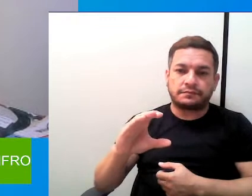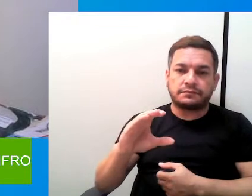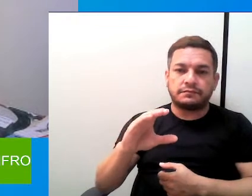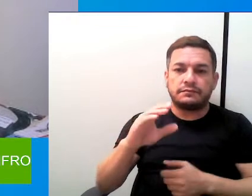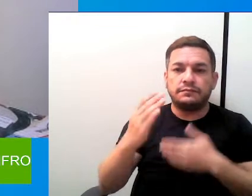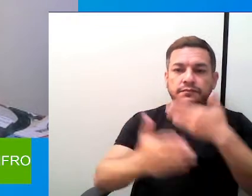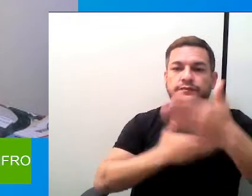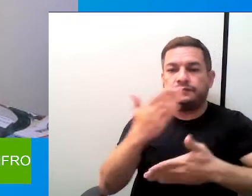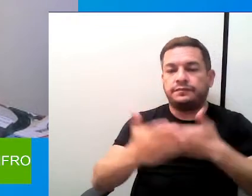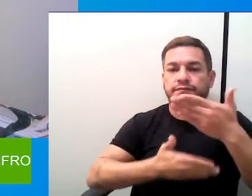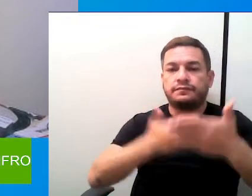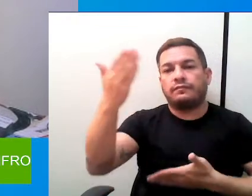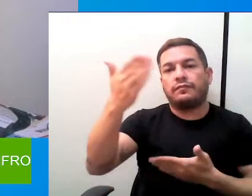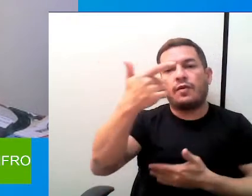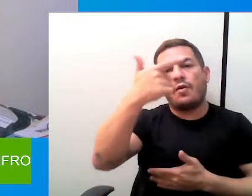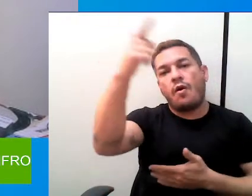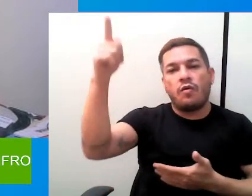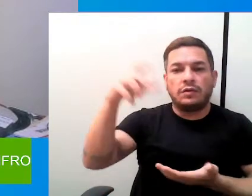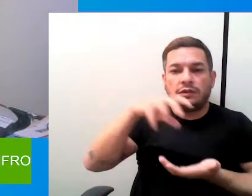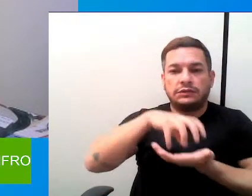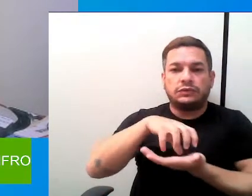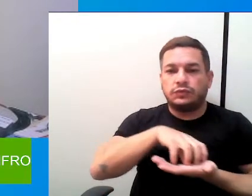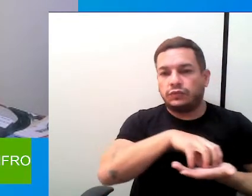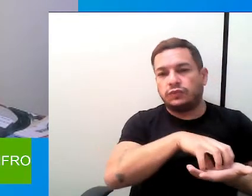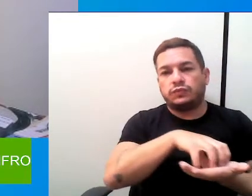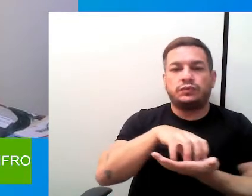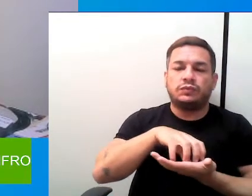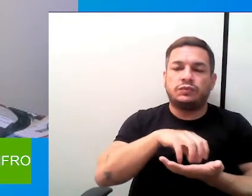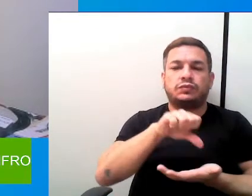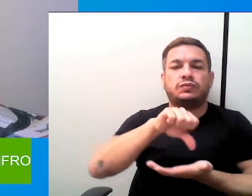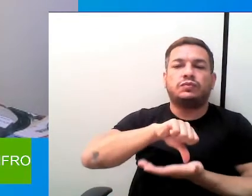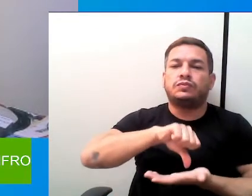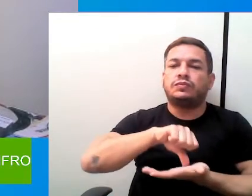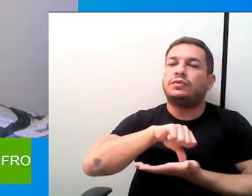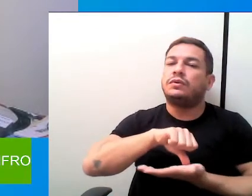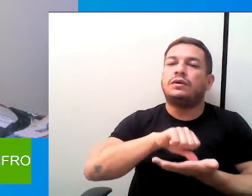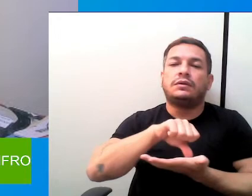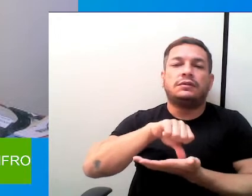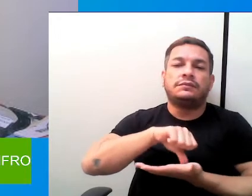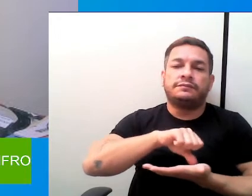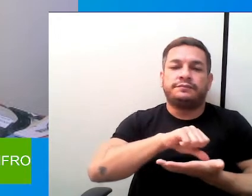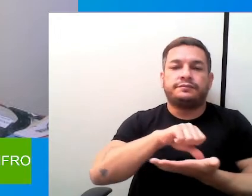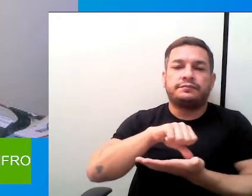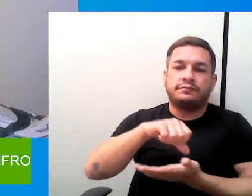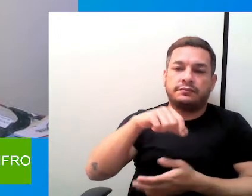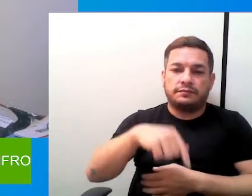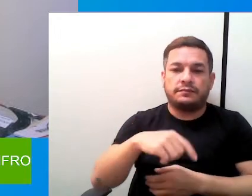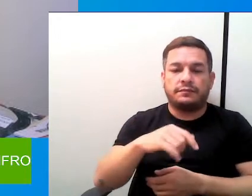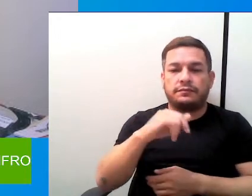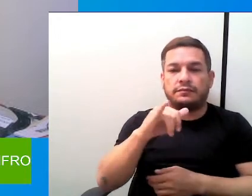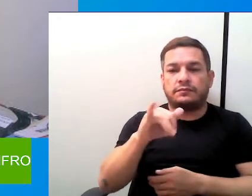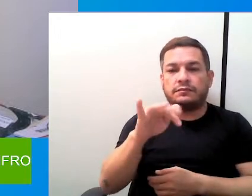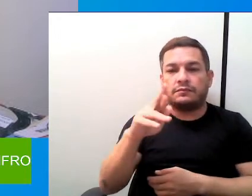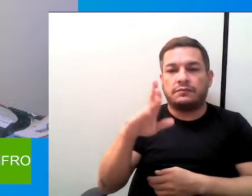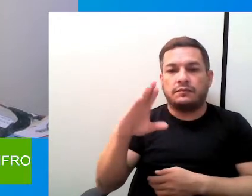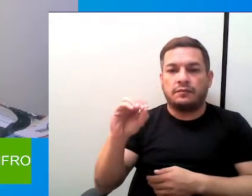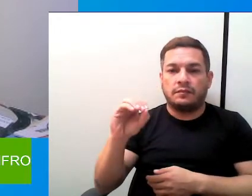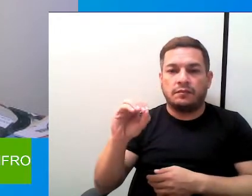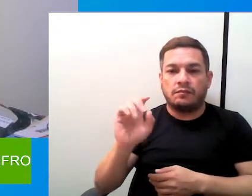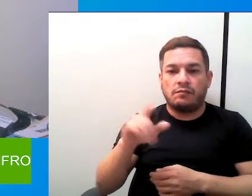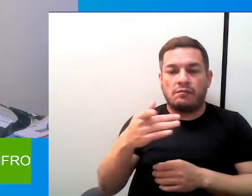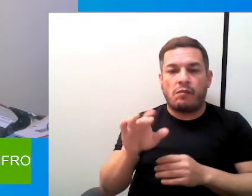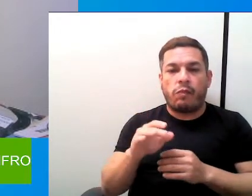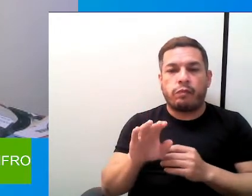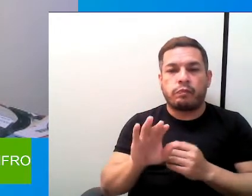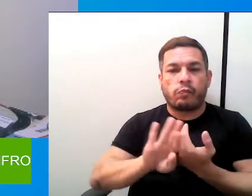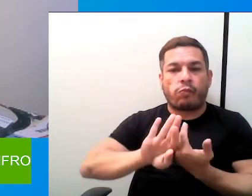transferido para outras instituições, ou tinham se transferido para outros campi aqui do IFRO, ou estavam afastados para